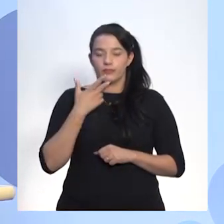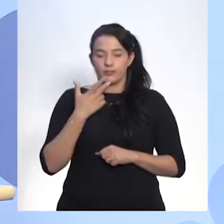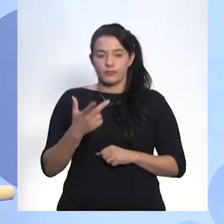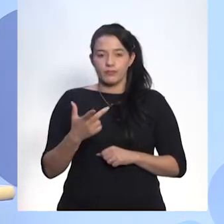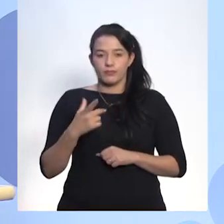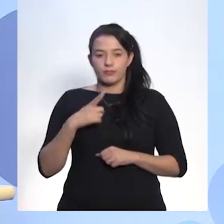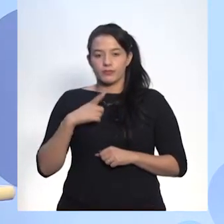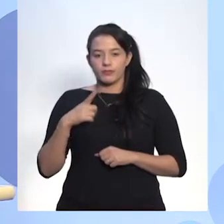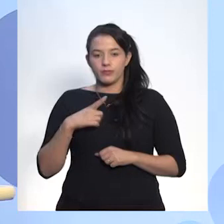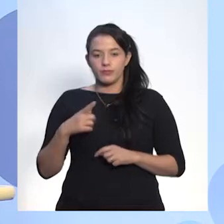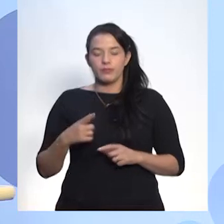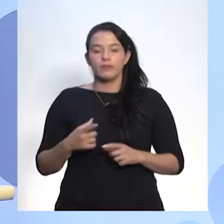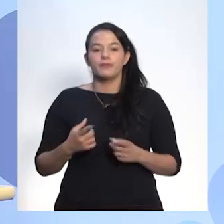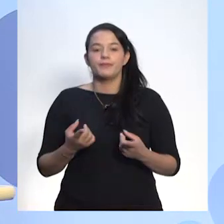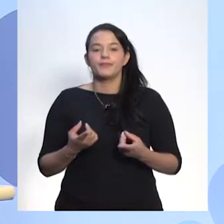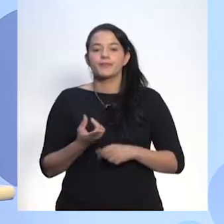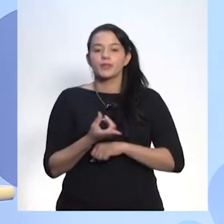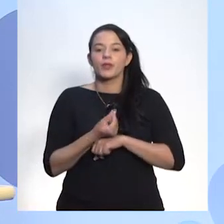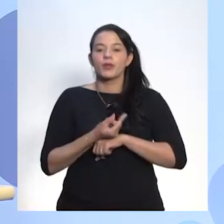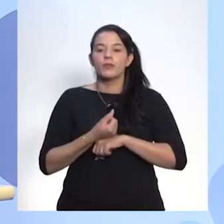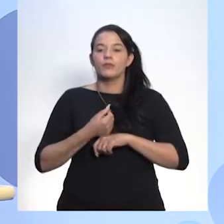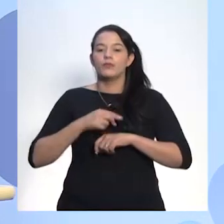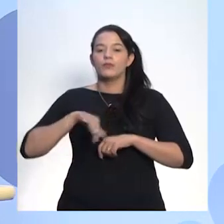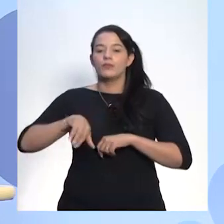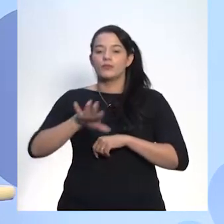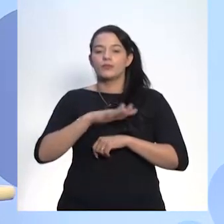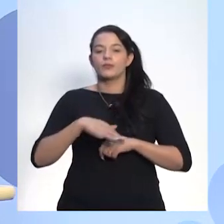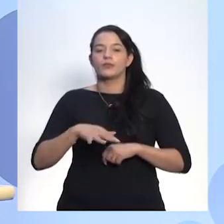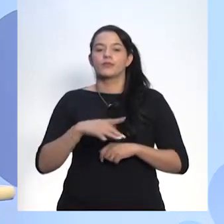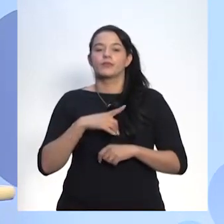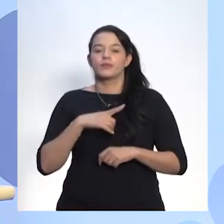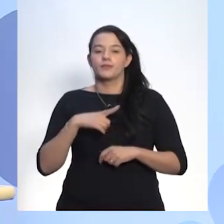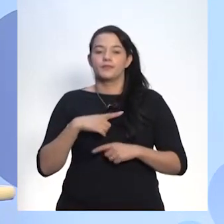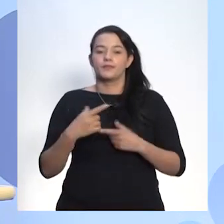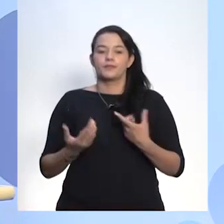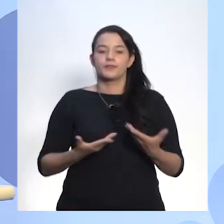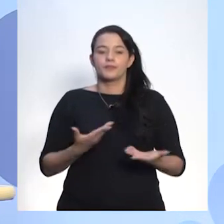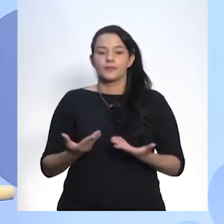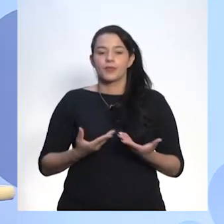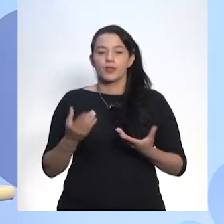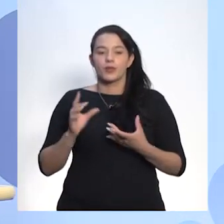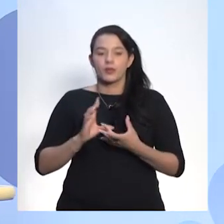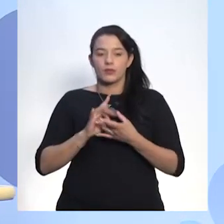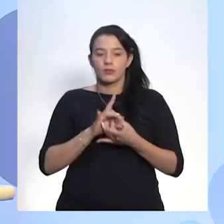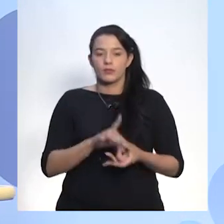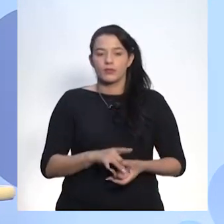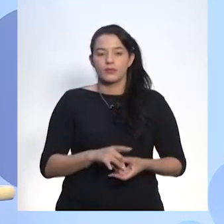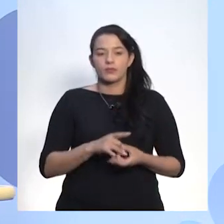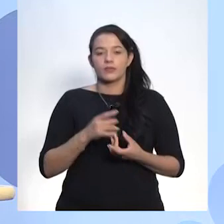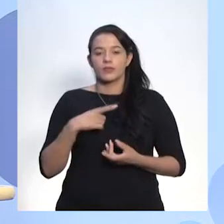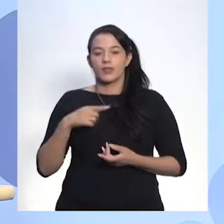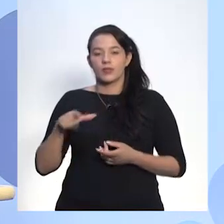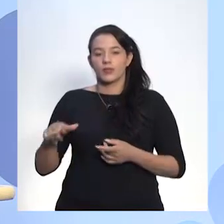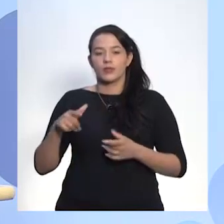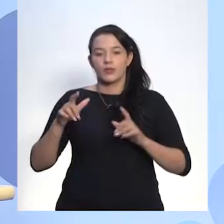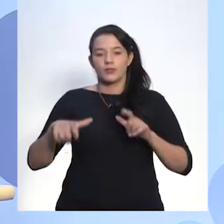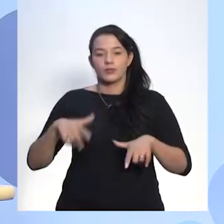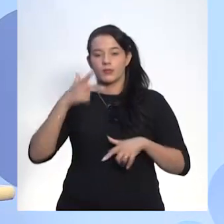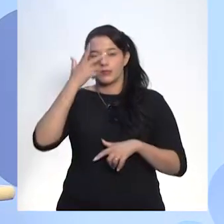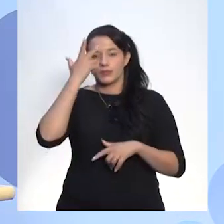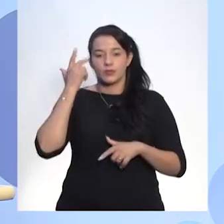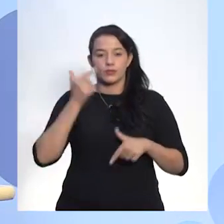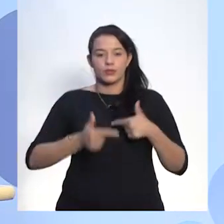as contradições do sistema capitalista aparecem no texto, na questão relacionada às péssimas condições dos